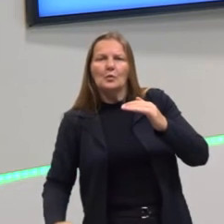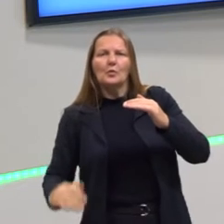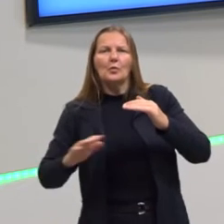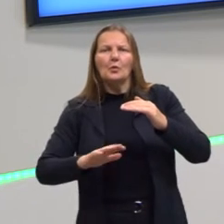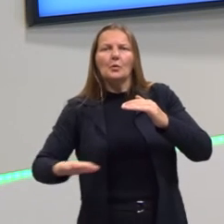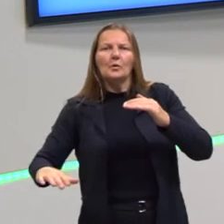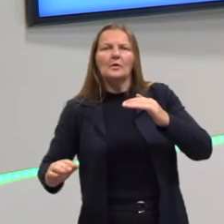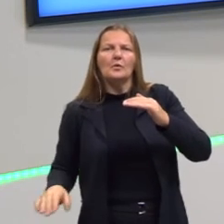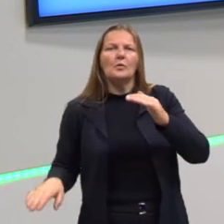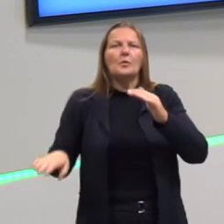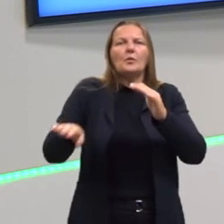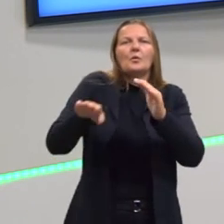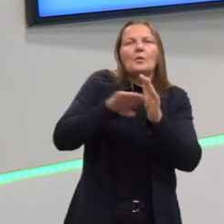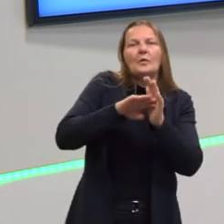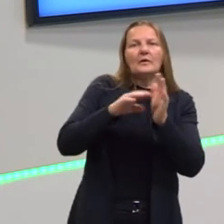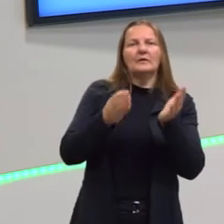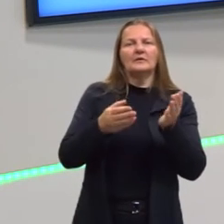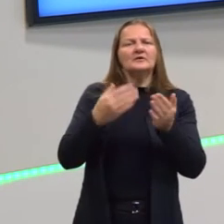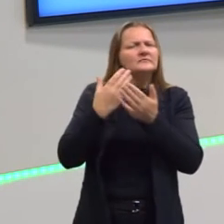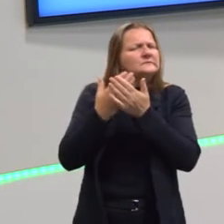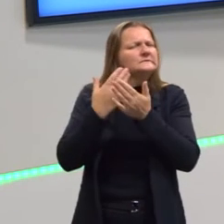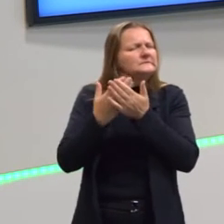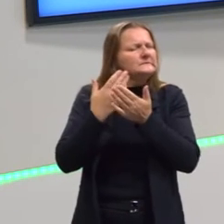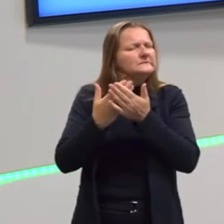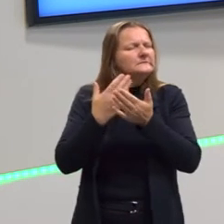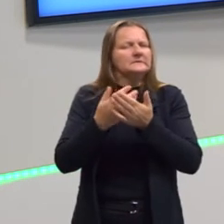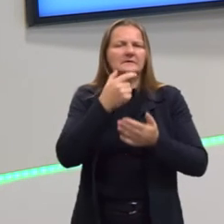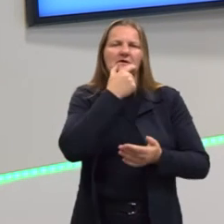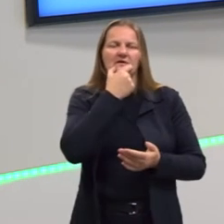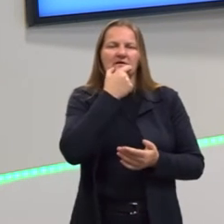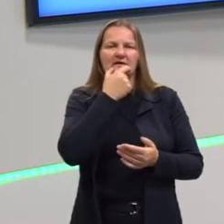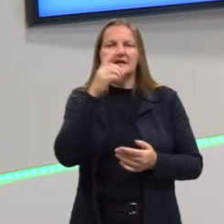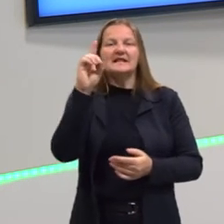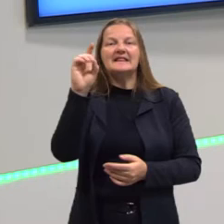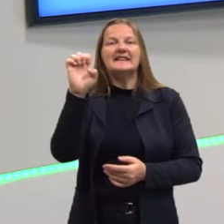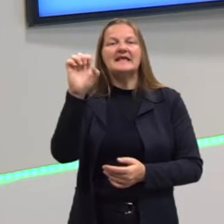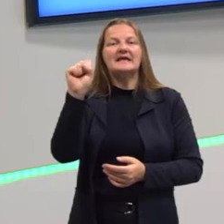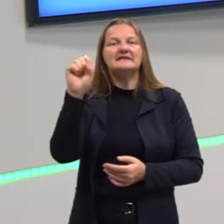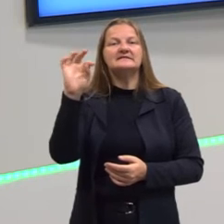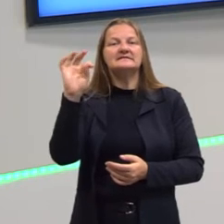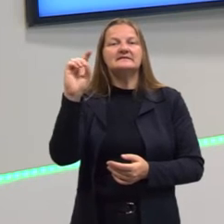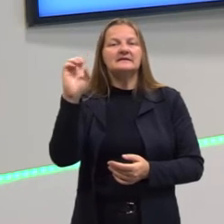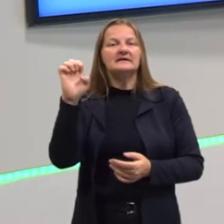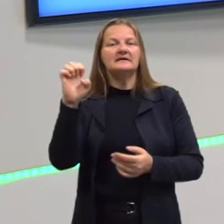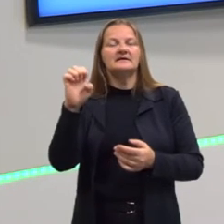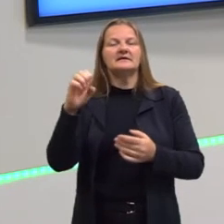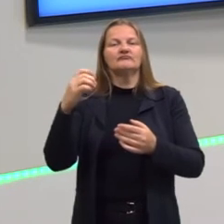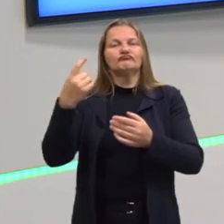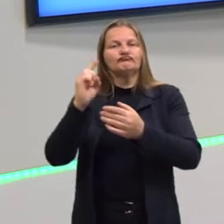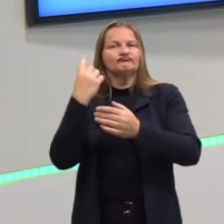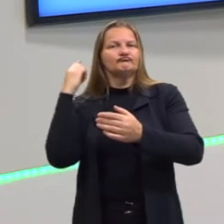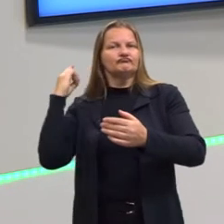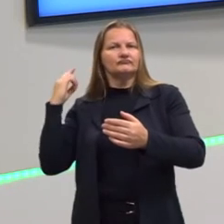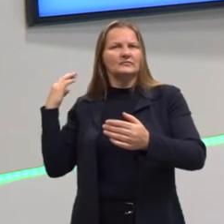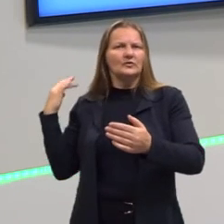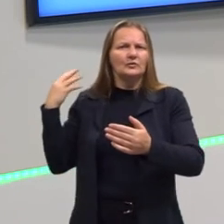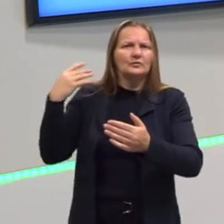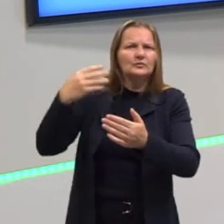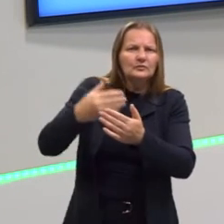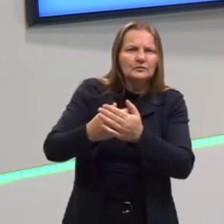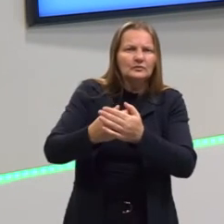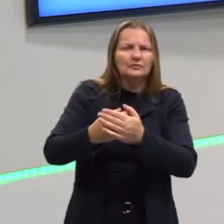desde um determinado momento eu venho fazendo isso Desde 2005 eu venho estudando